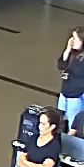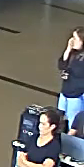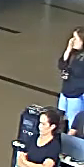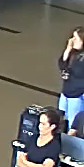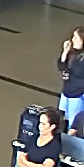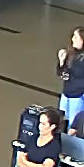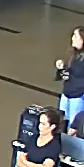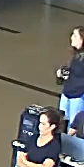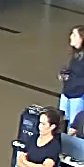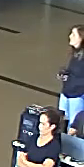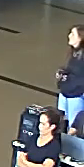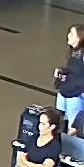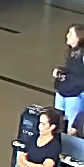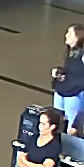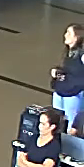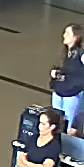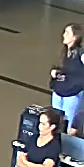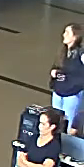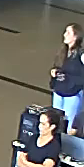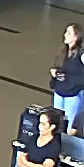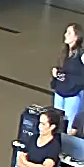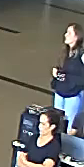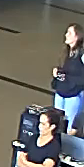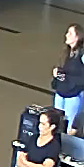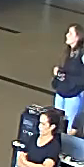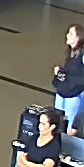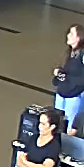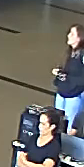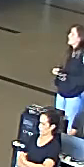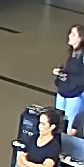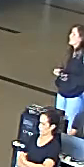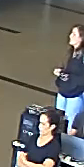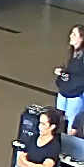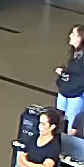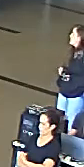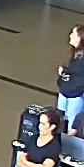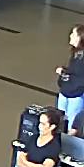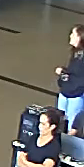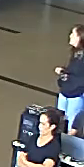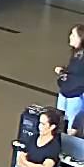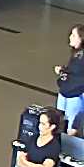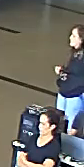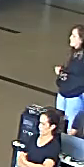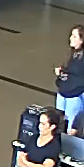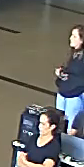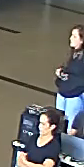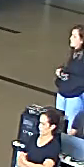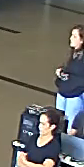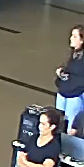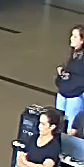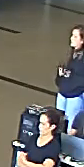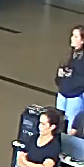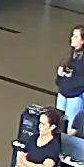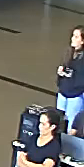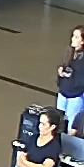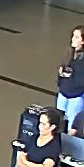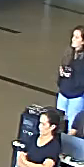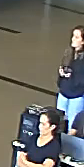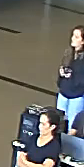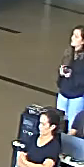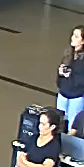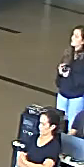e sempre abrimos a fala às pessoas que estão participando toda semana teve aqui que nós tivemos Três audiências públicas